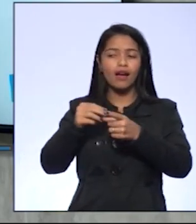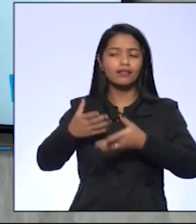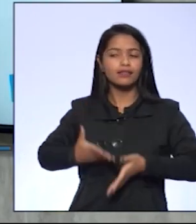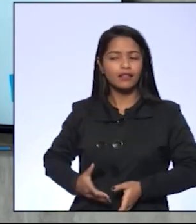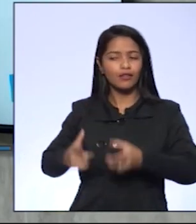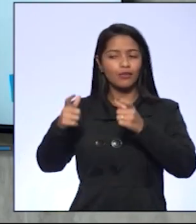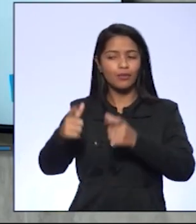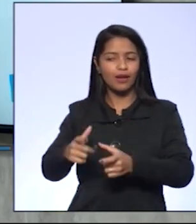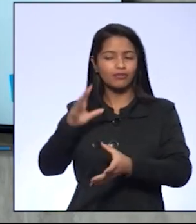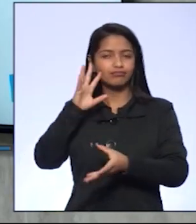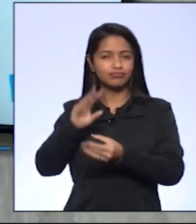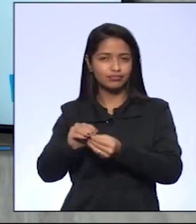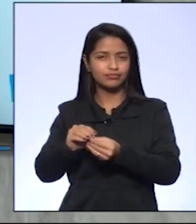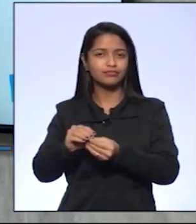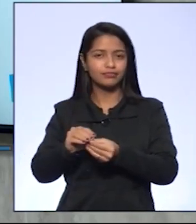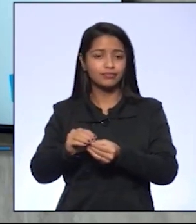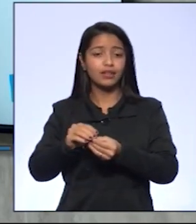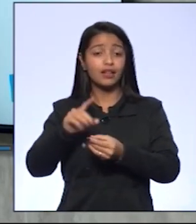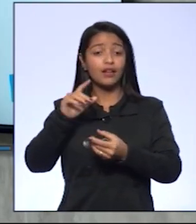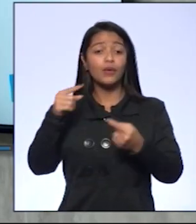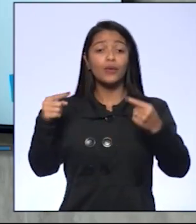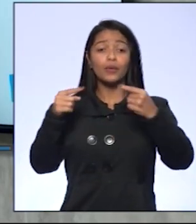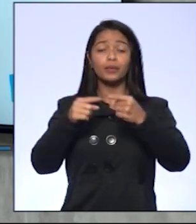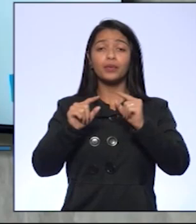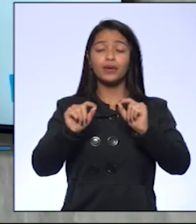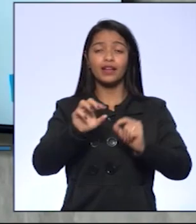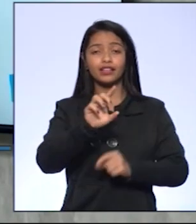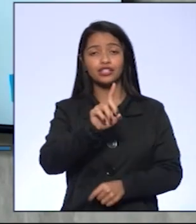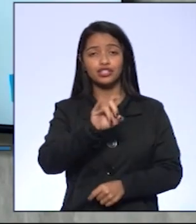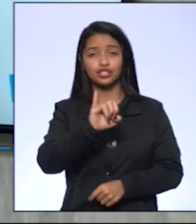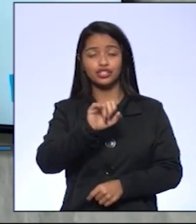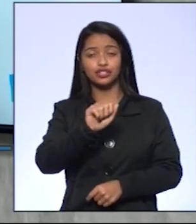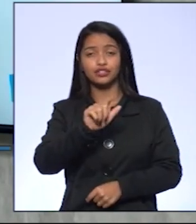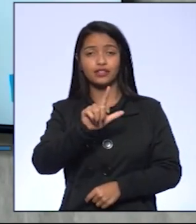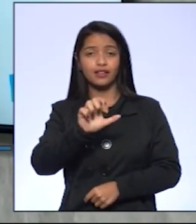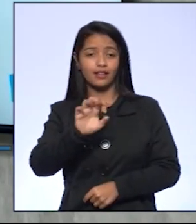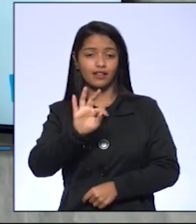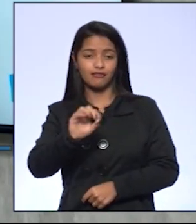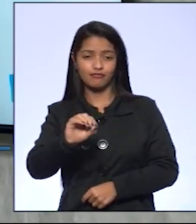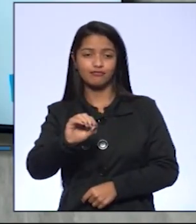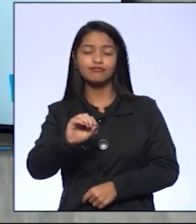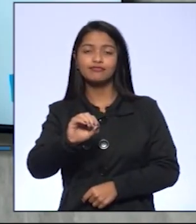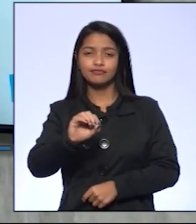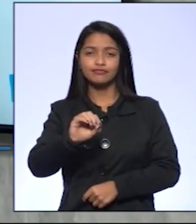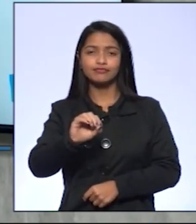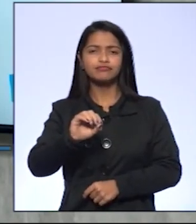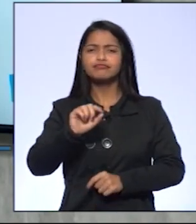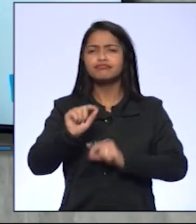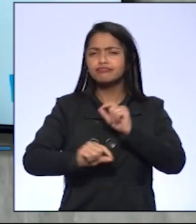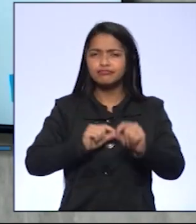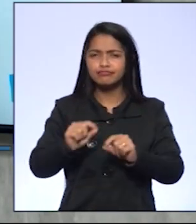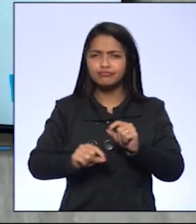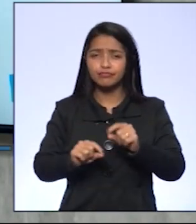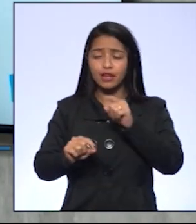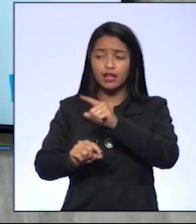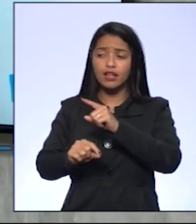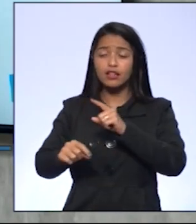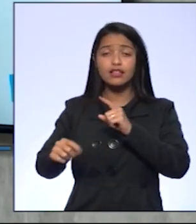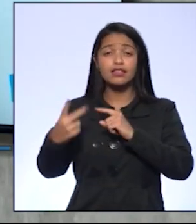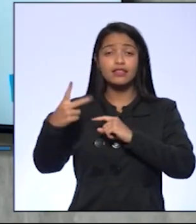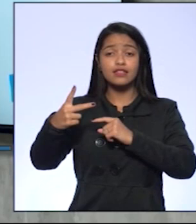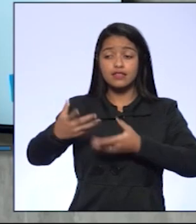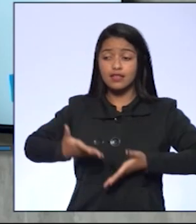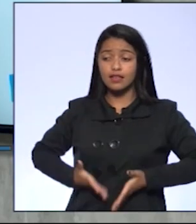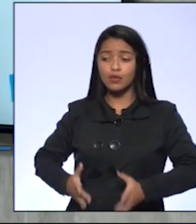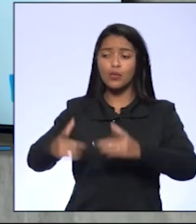variante geográfica, a gente pensa em dialeto, gente. E dialeto tem a ver com isso, com a identidade do sujeito